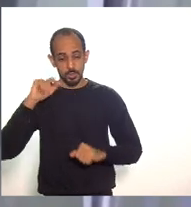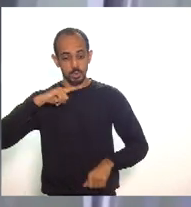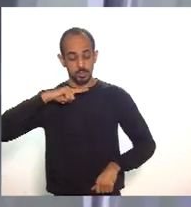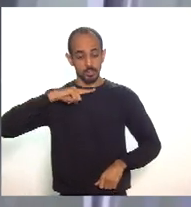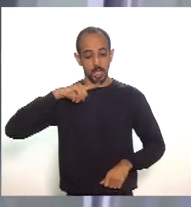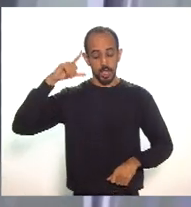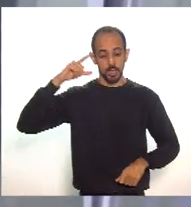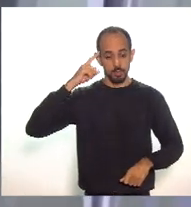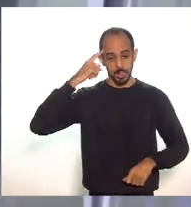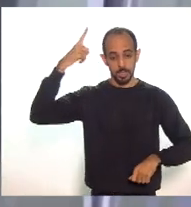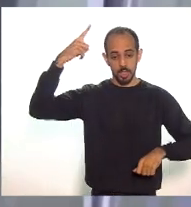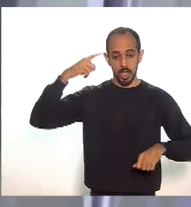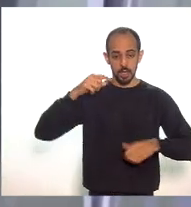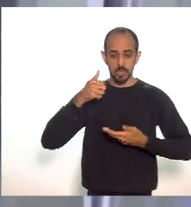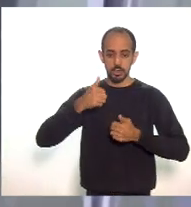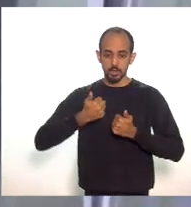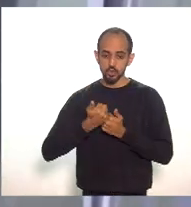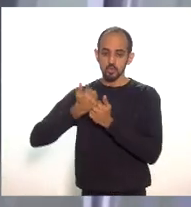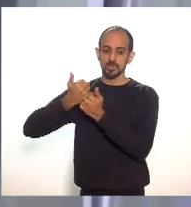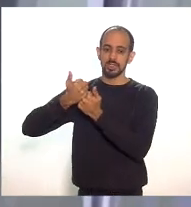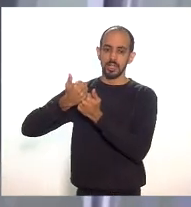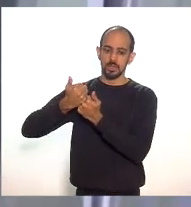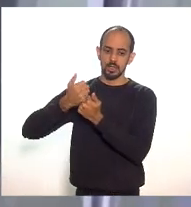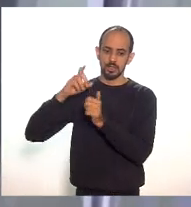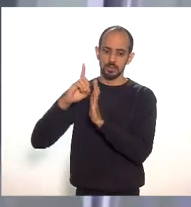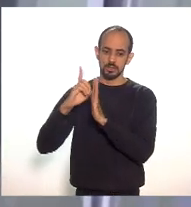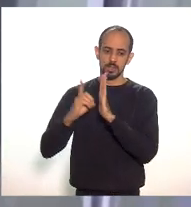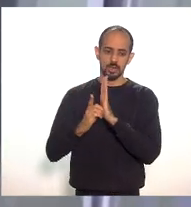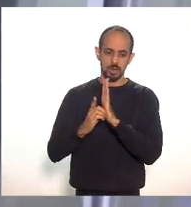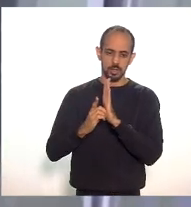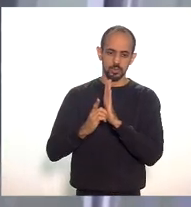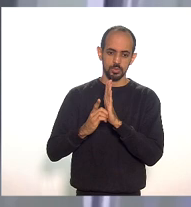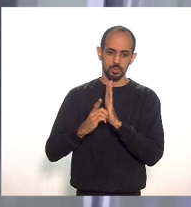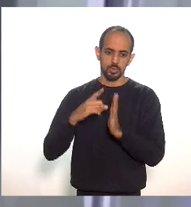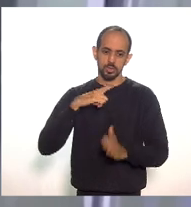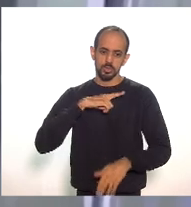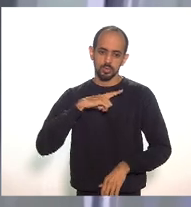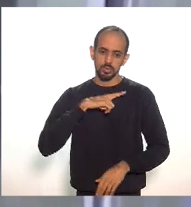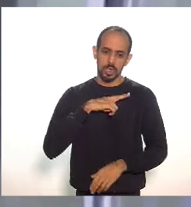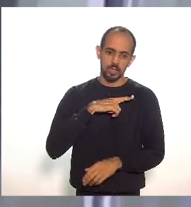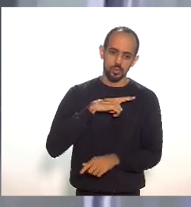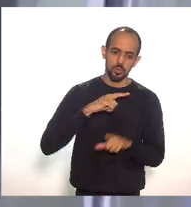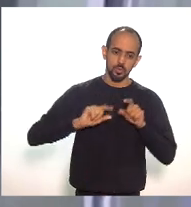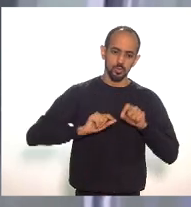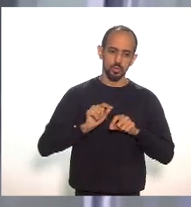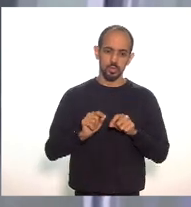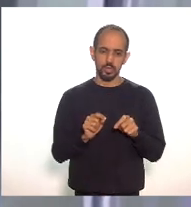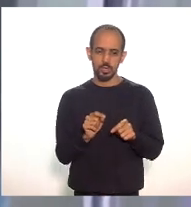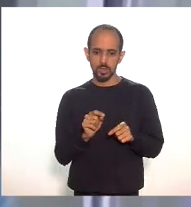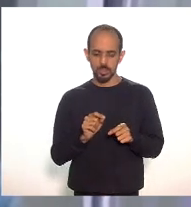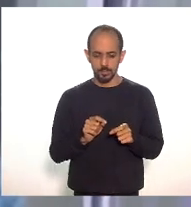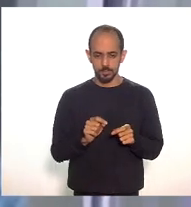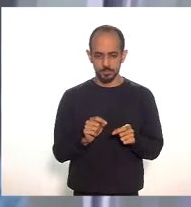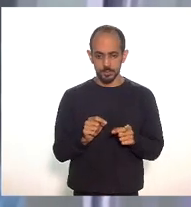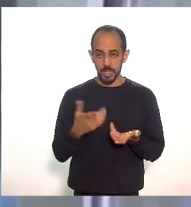sustenta esse decreto e eu tenho integrava tô acordo com esta tese até porque bota excelência